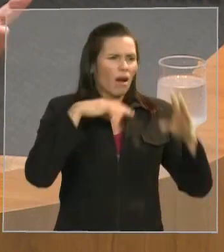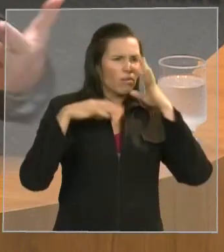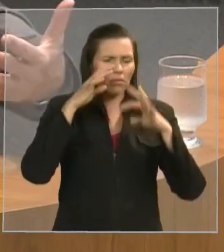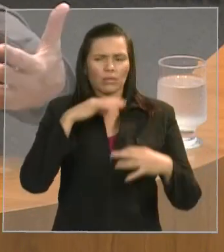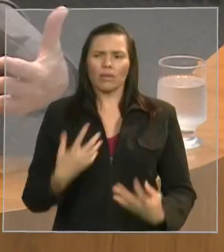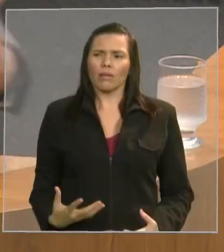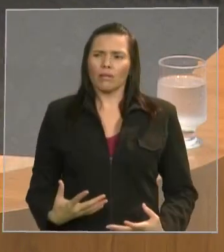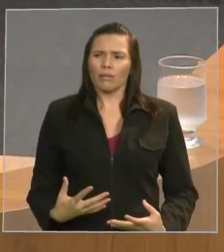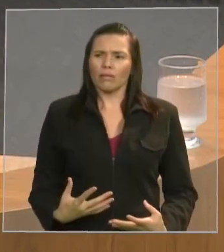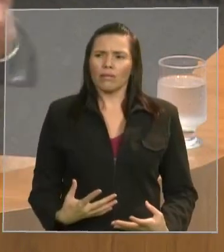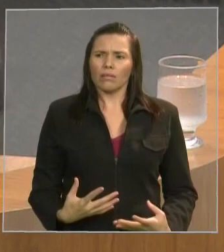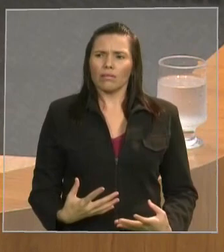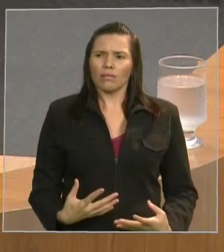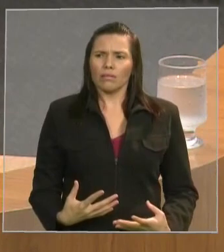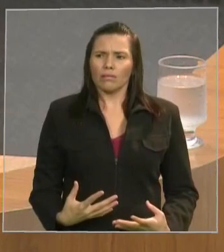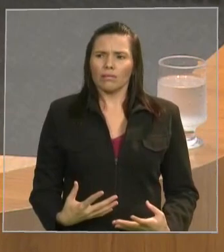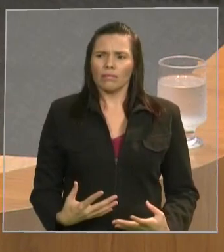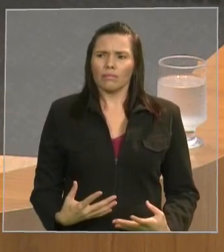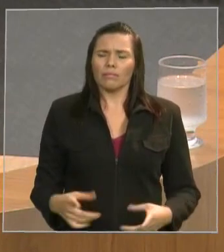um parlamentar do nada,